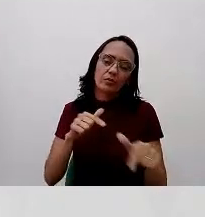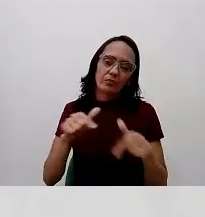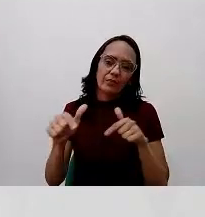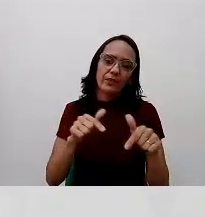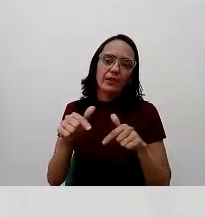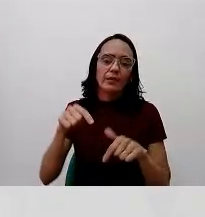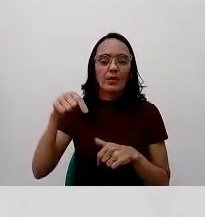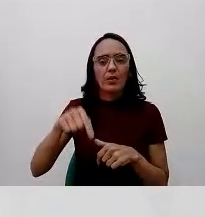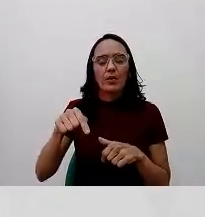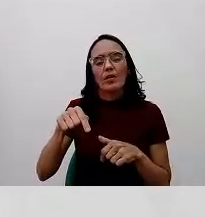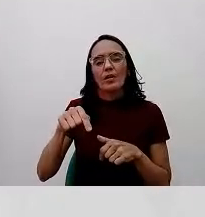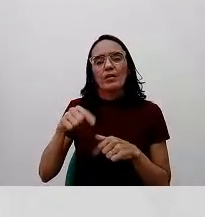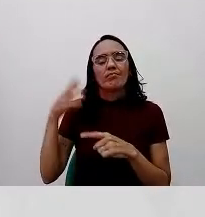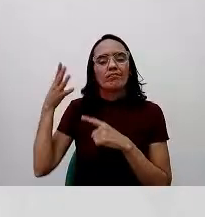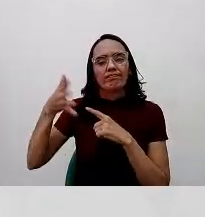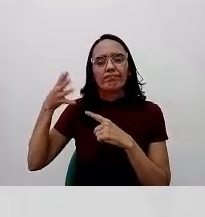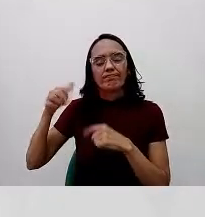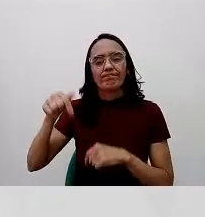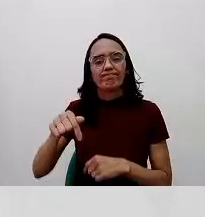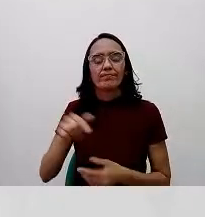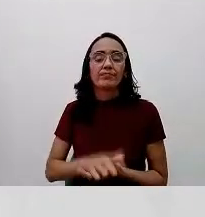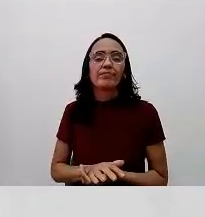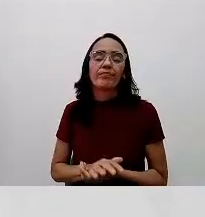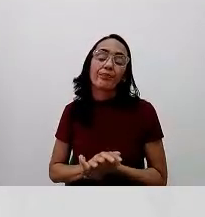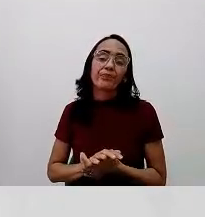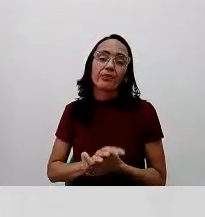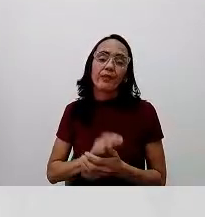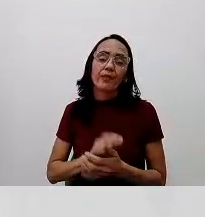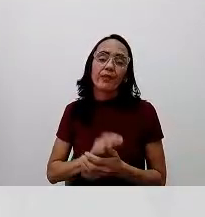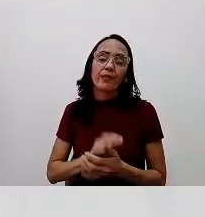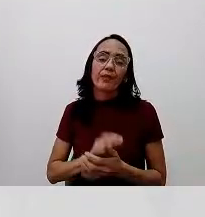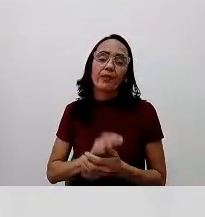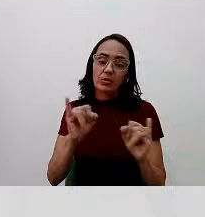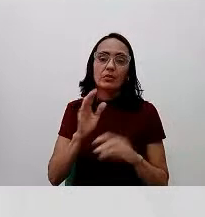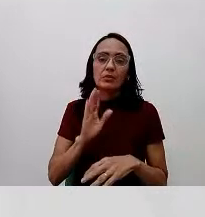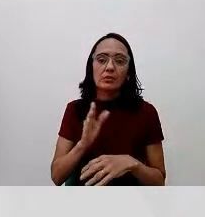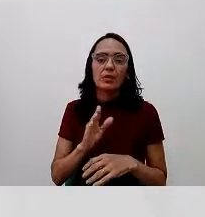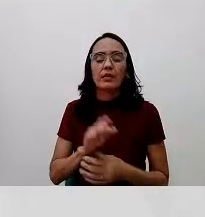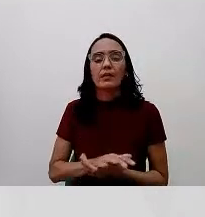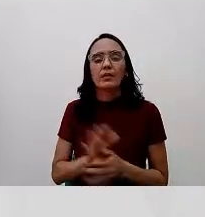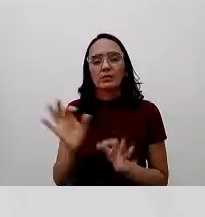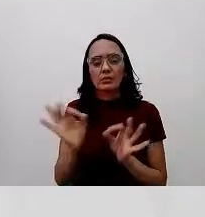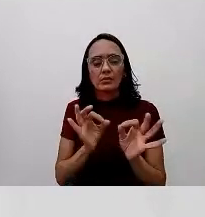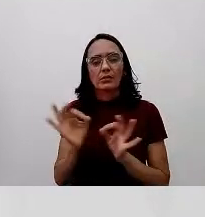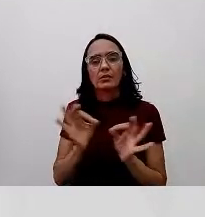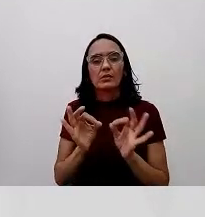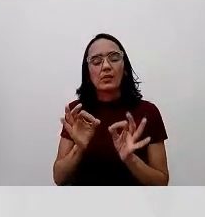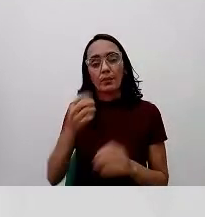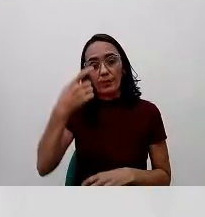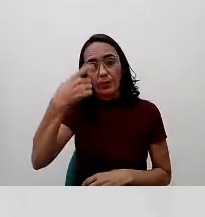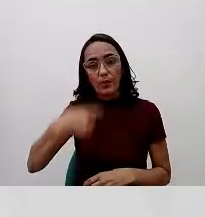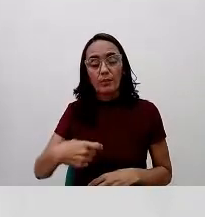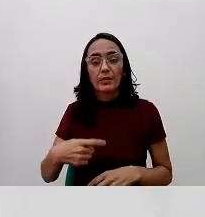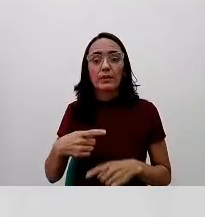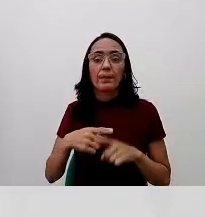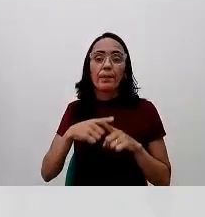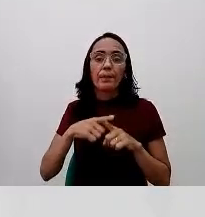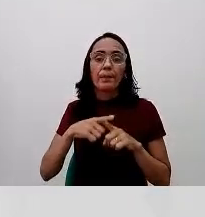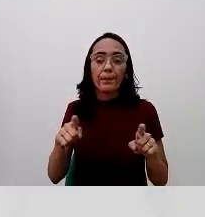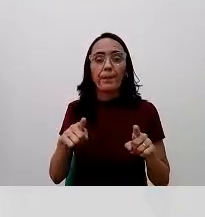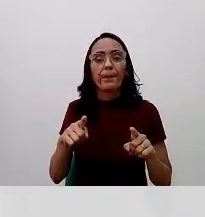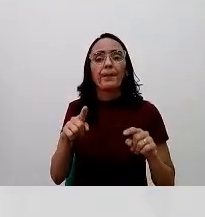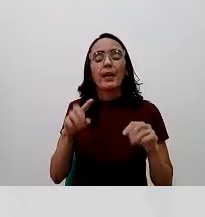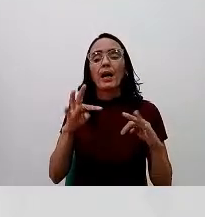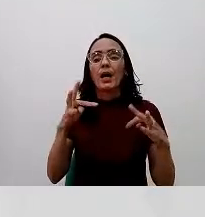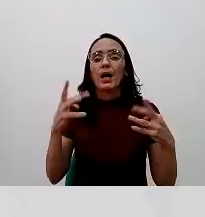vocês, esse evento, ele foi gerido por mim, mas ele não foi organizado por mim, foi organizado por todo o campus Açailândia. Então, eu aproveito